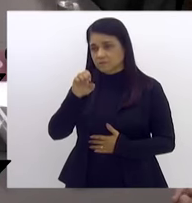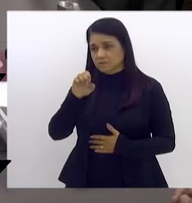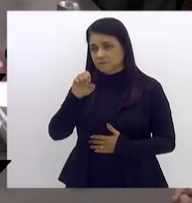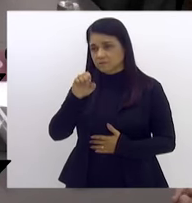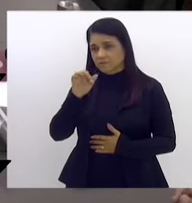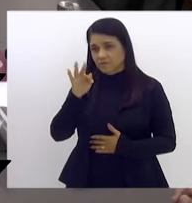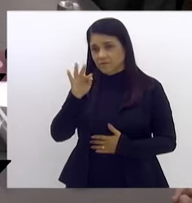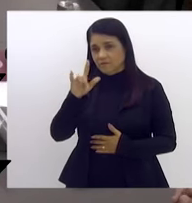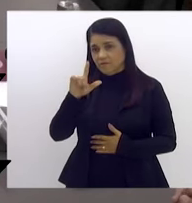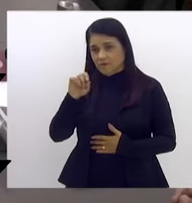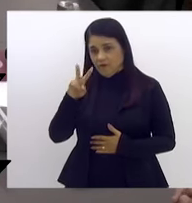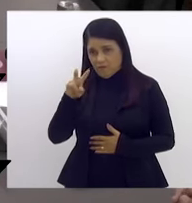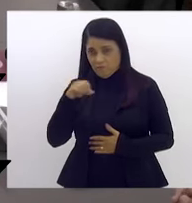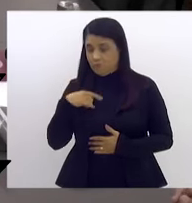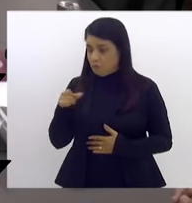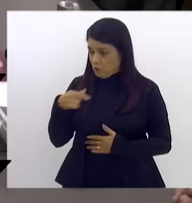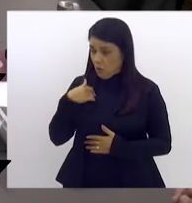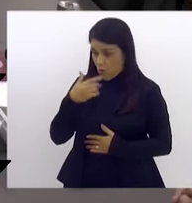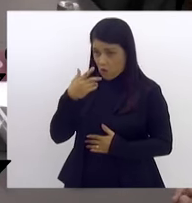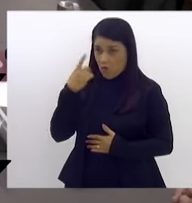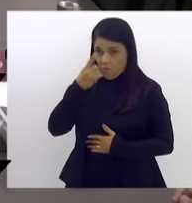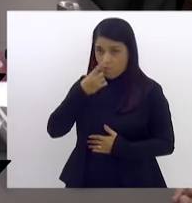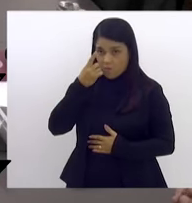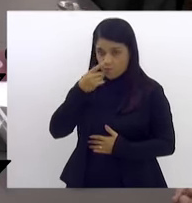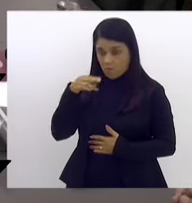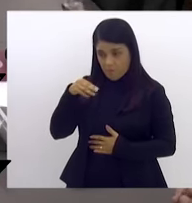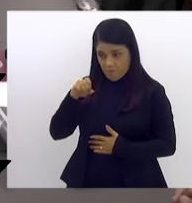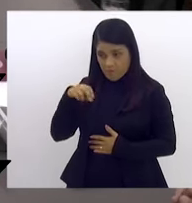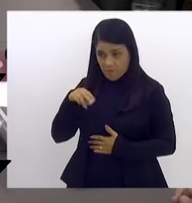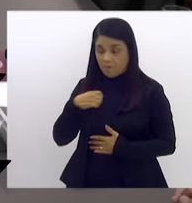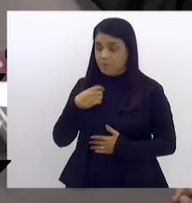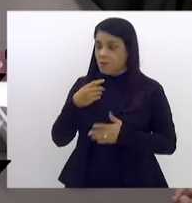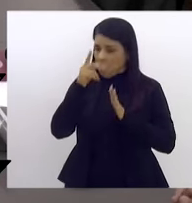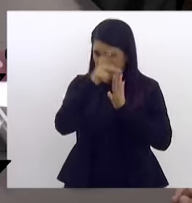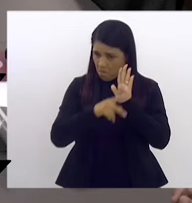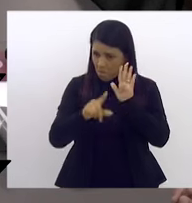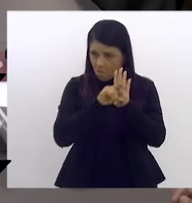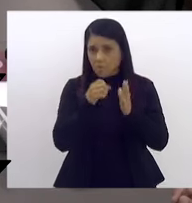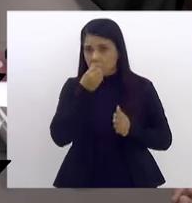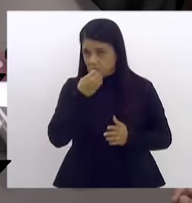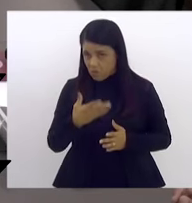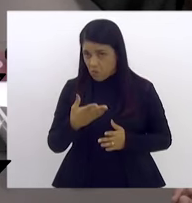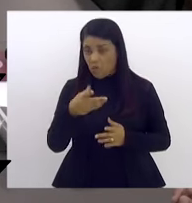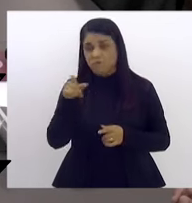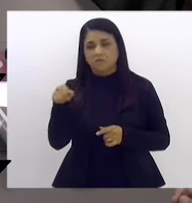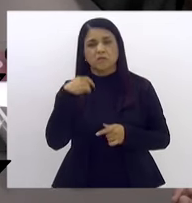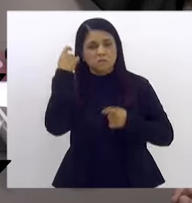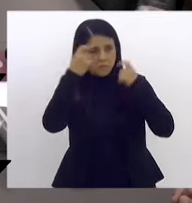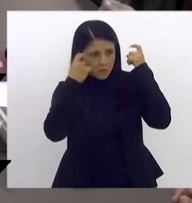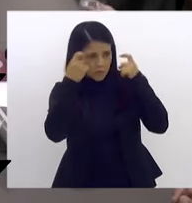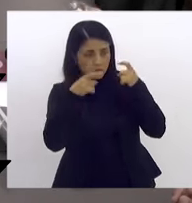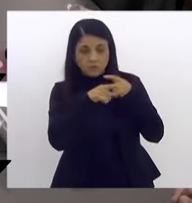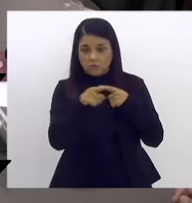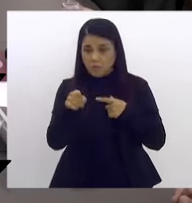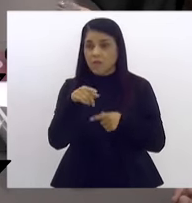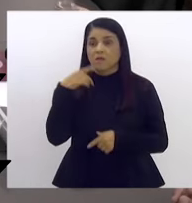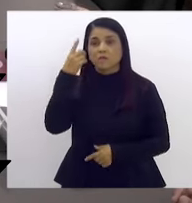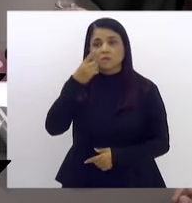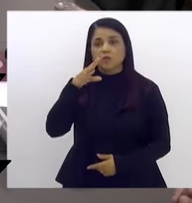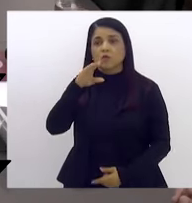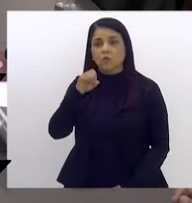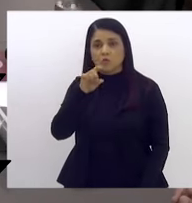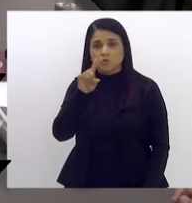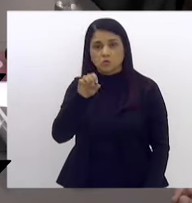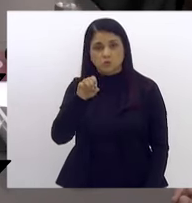Acho sim que seu projeto já tá bom Inclusive essa preocupação que vossa excelência levanta e a própria preocupação que o deputado cozolino levanta na minha